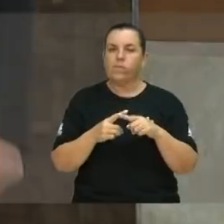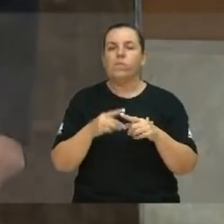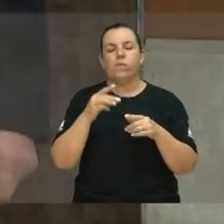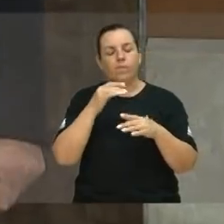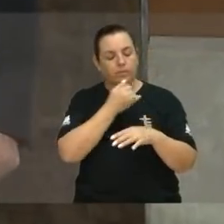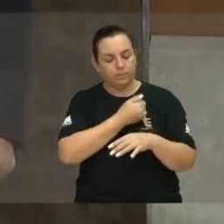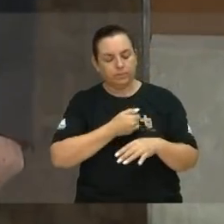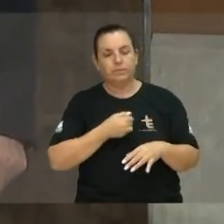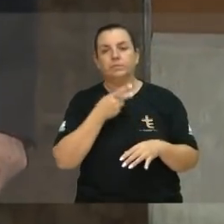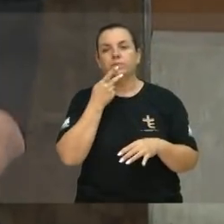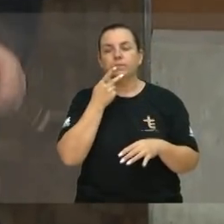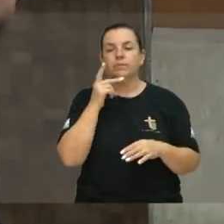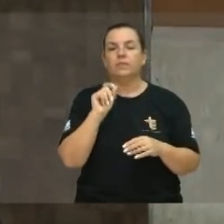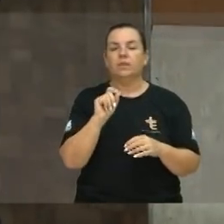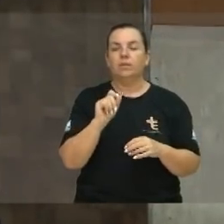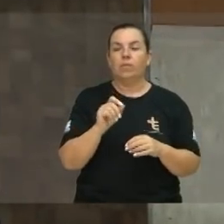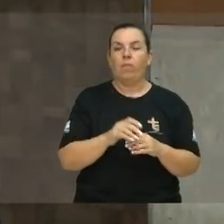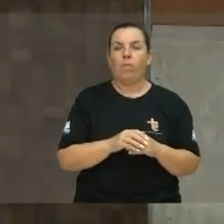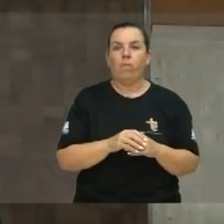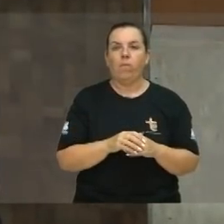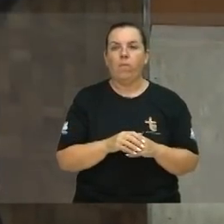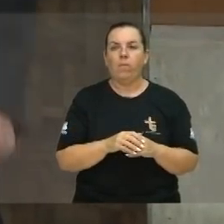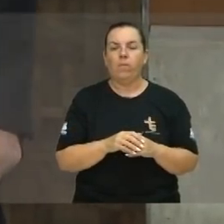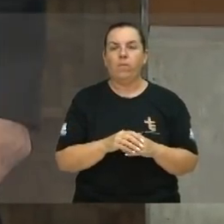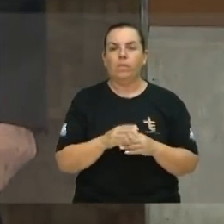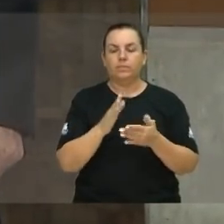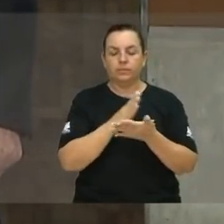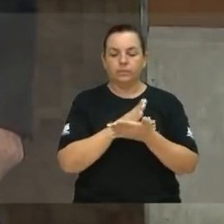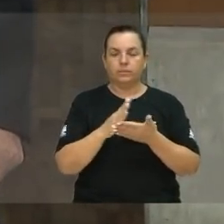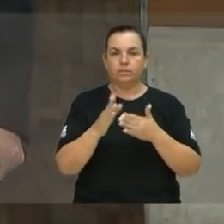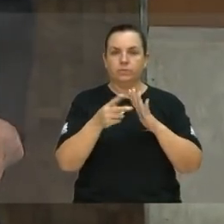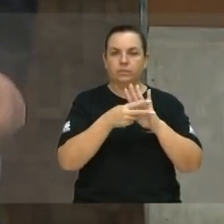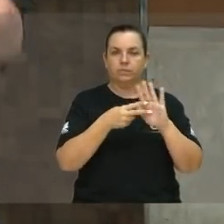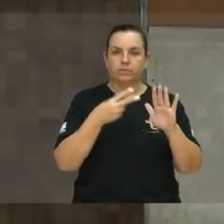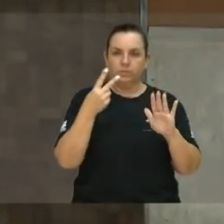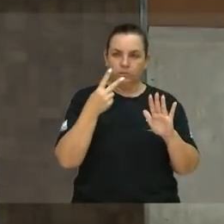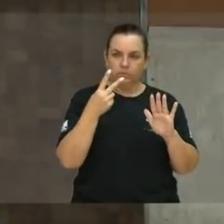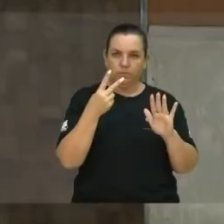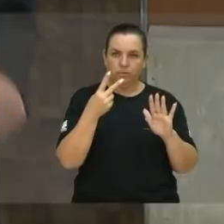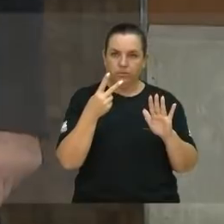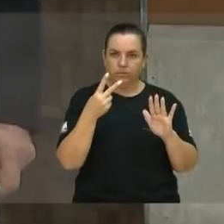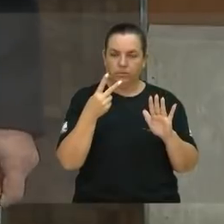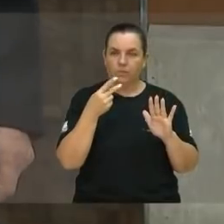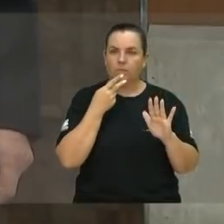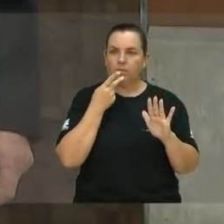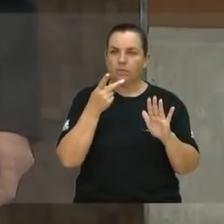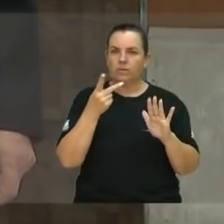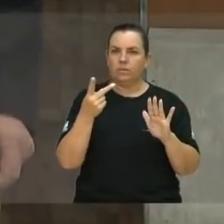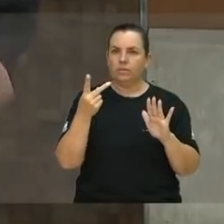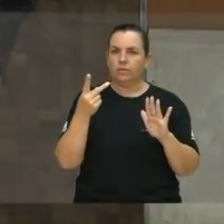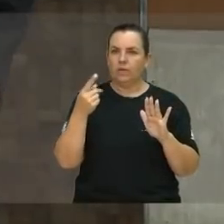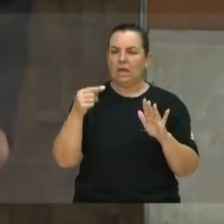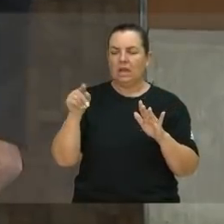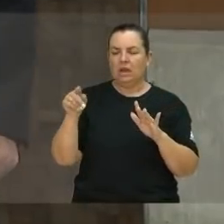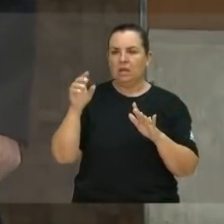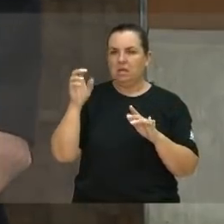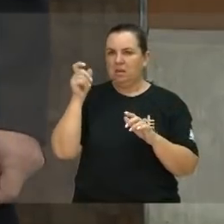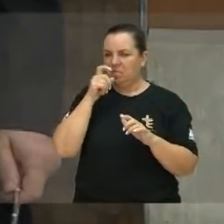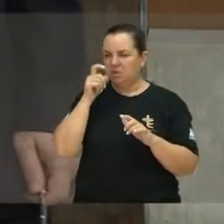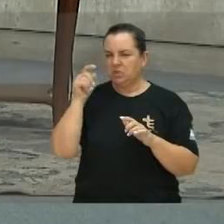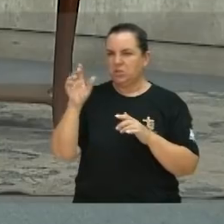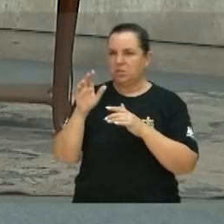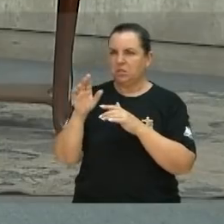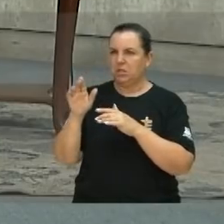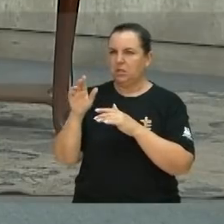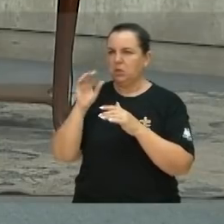menciona a três vezes começa no versículo 2 por primeiro menciona a traição de jesus vai lá